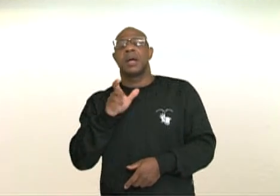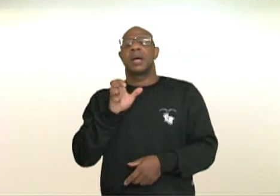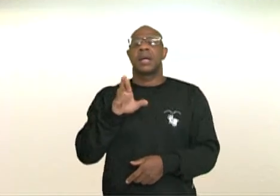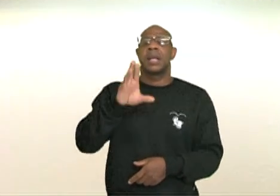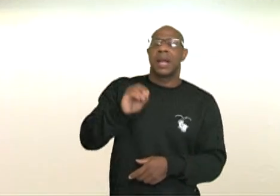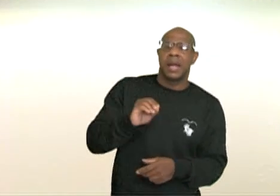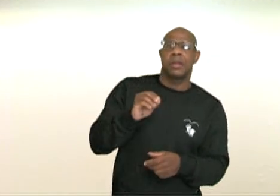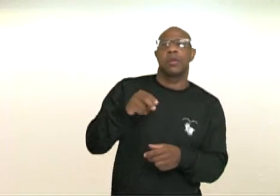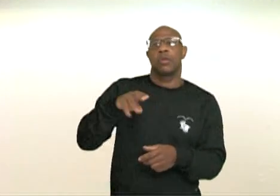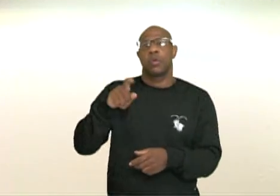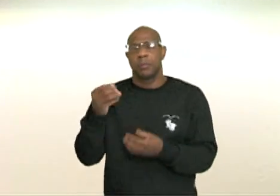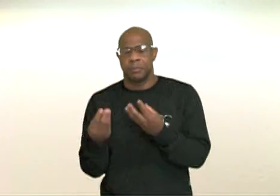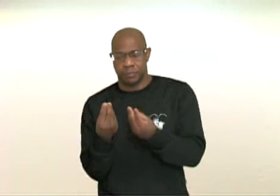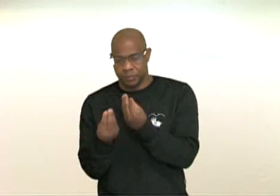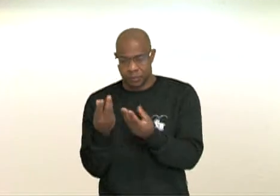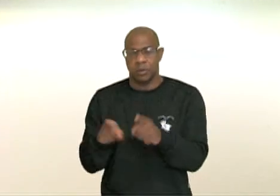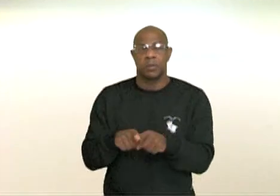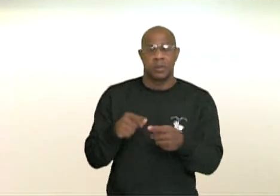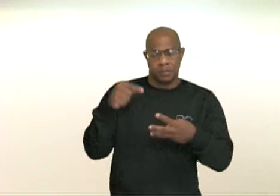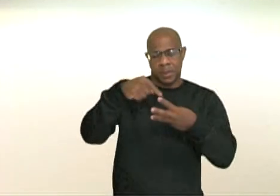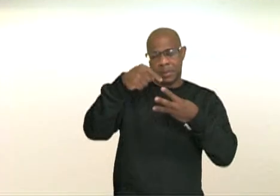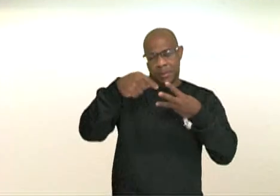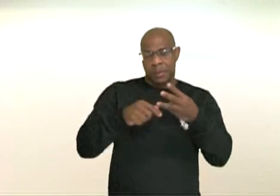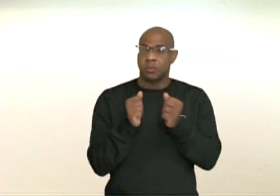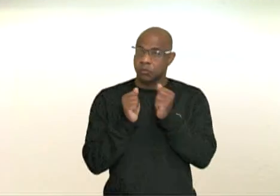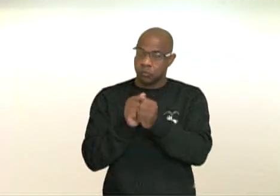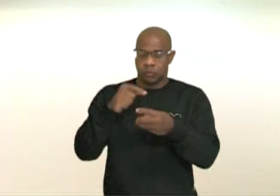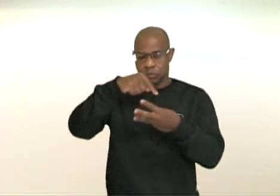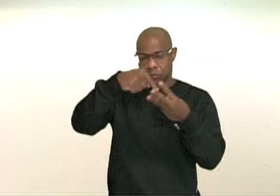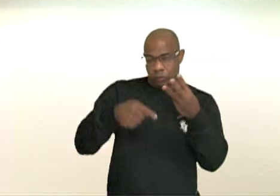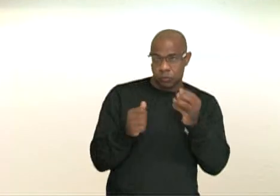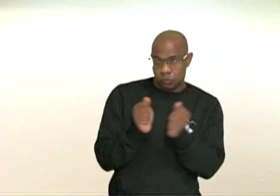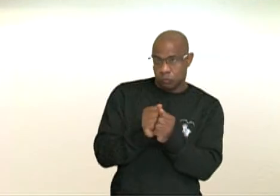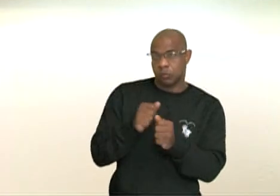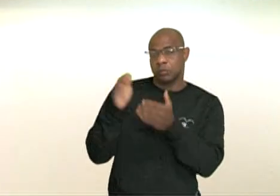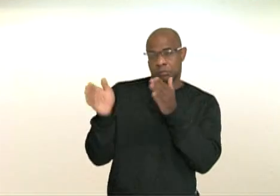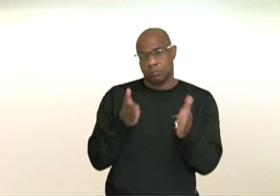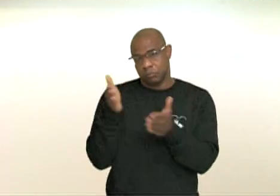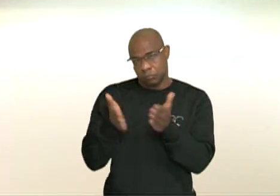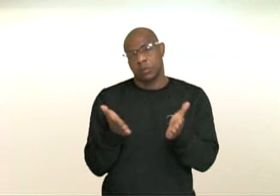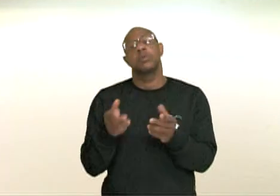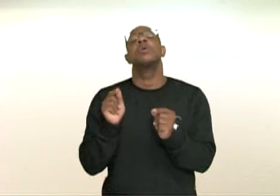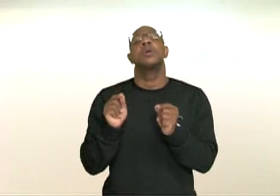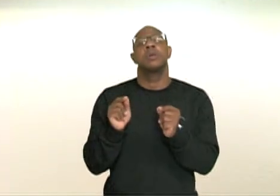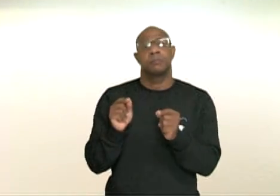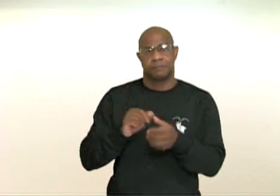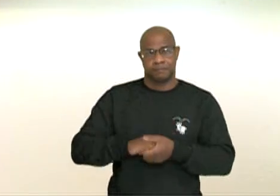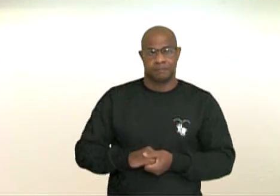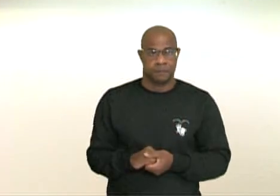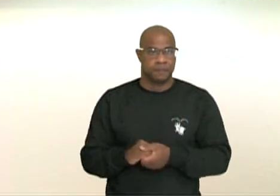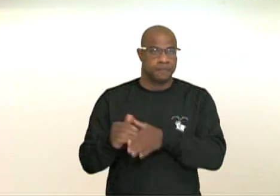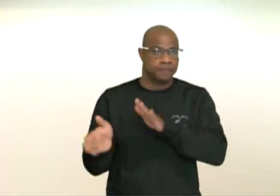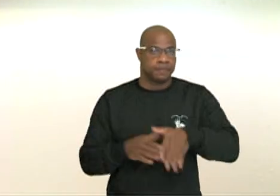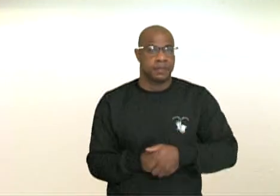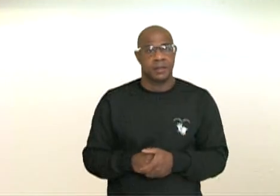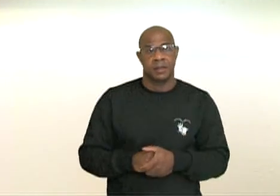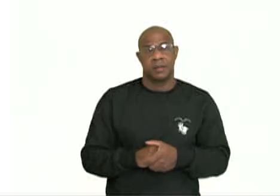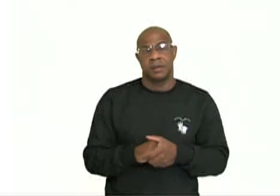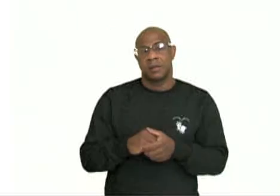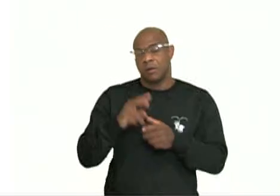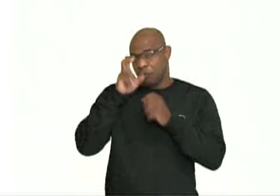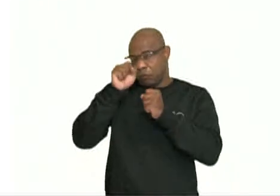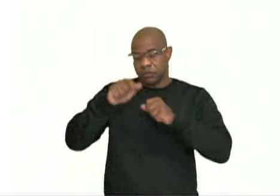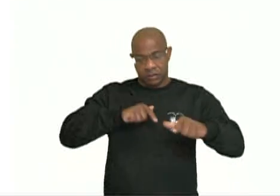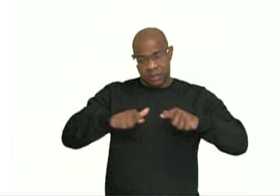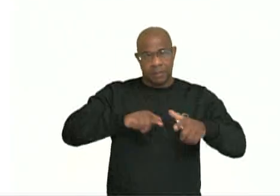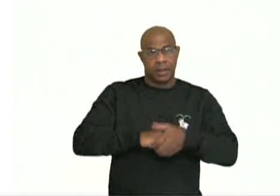daí vai. Então, a gente tem todos esses níveis caminhando juntos nesse modo de produção. Força de trabalho. O